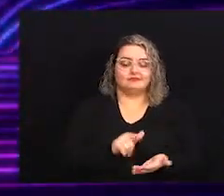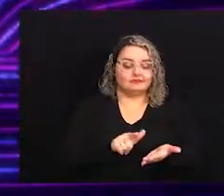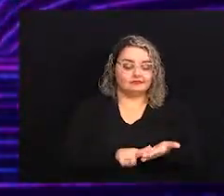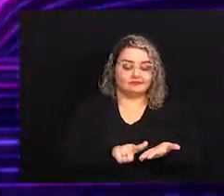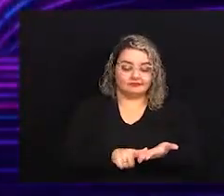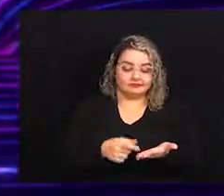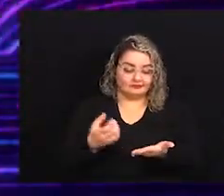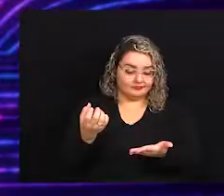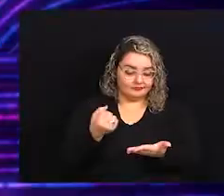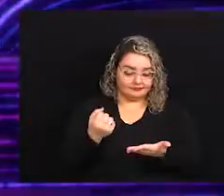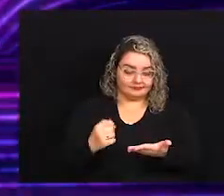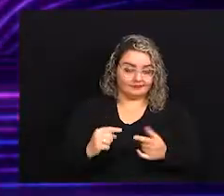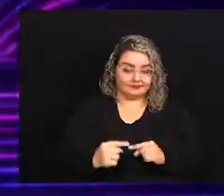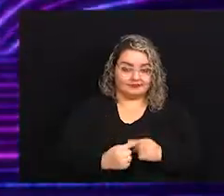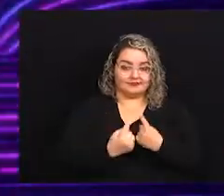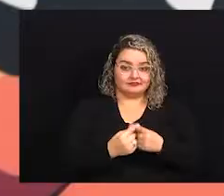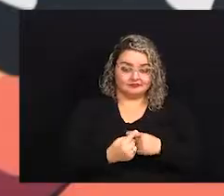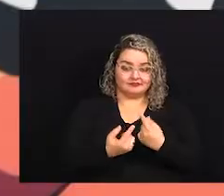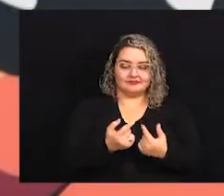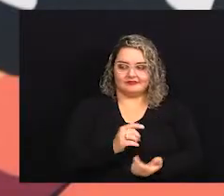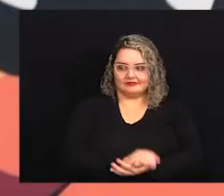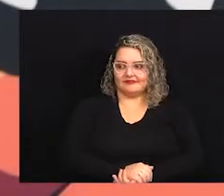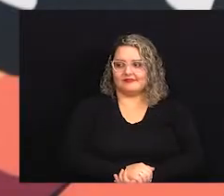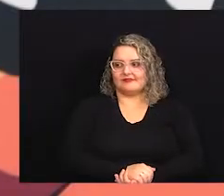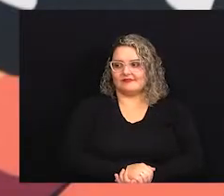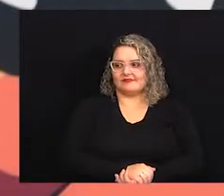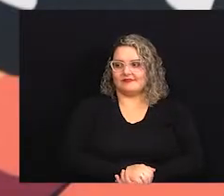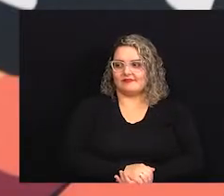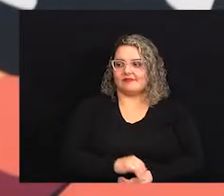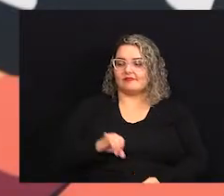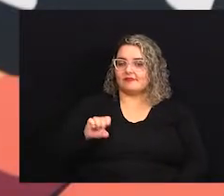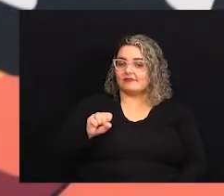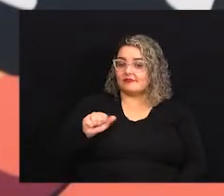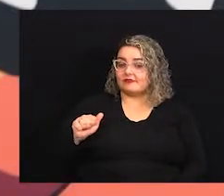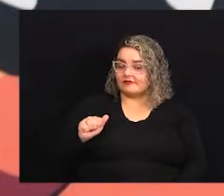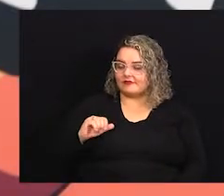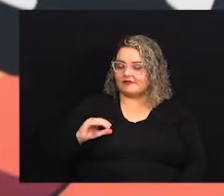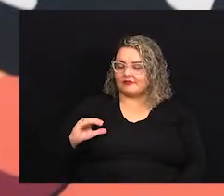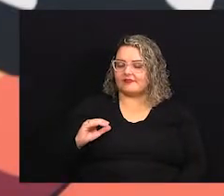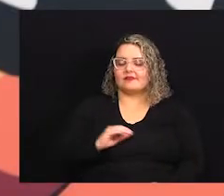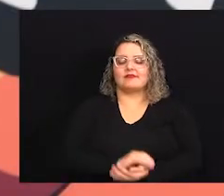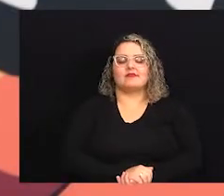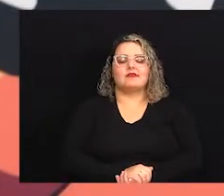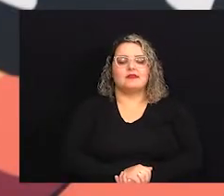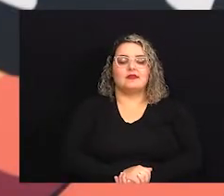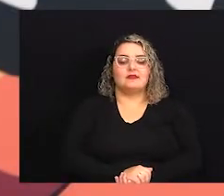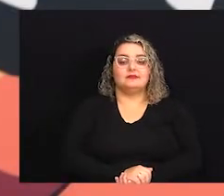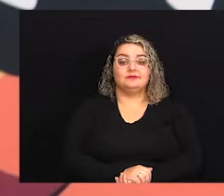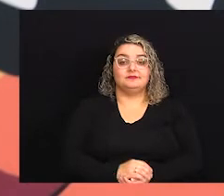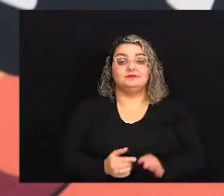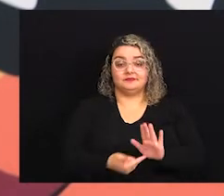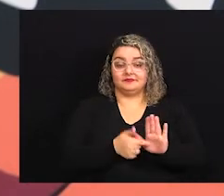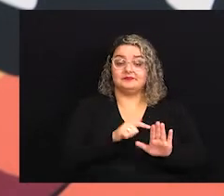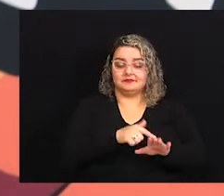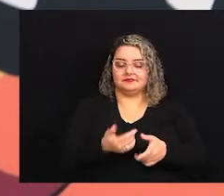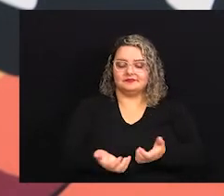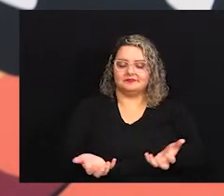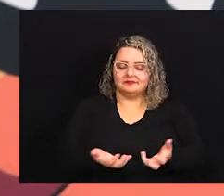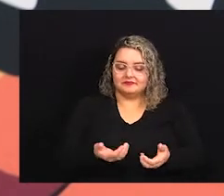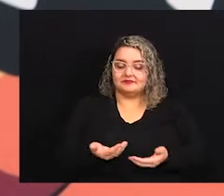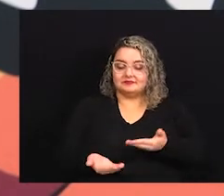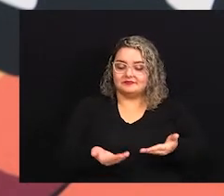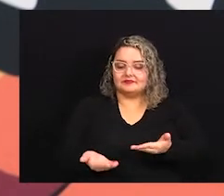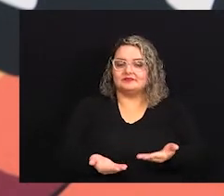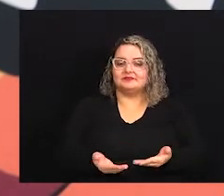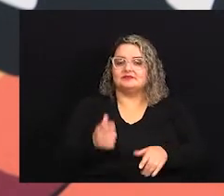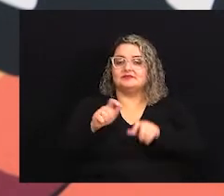branco todo dia está te desafiando. Ô Isaac, e esse trabalho de jardinagem, né? Pessoal